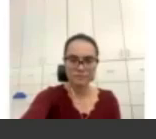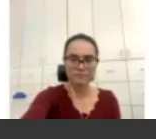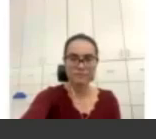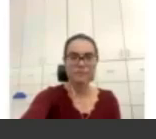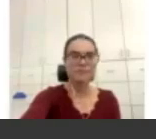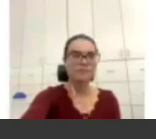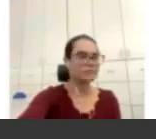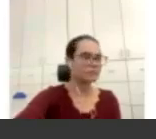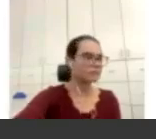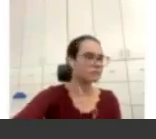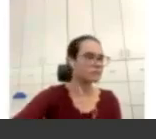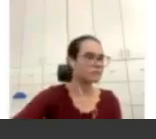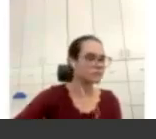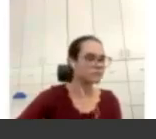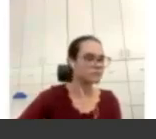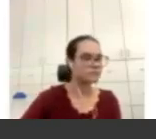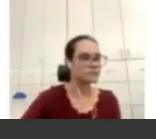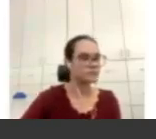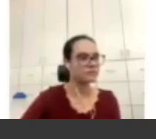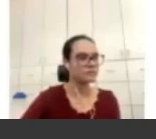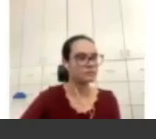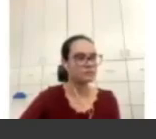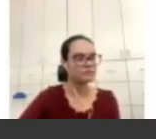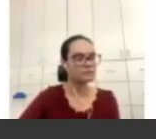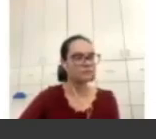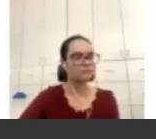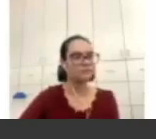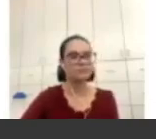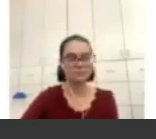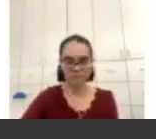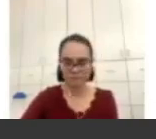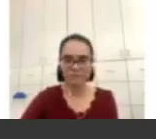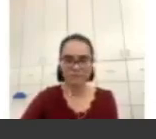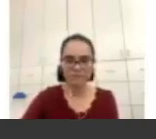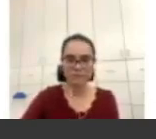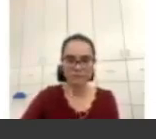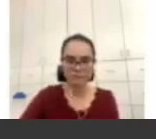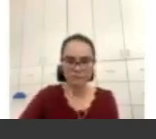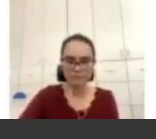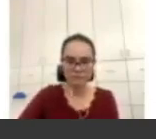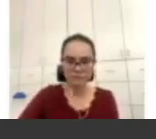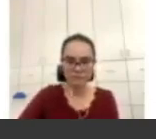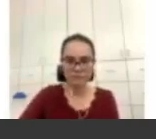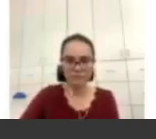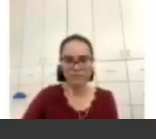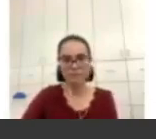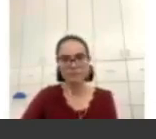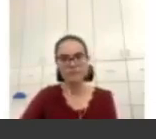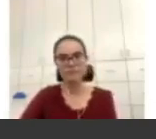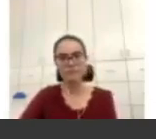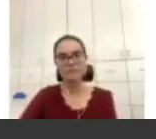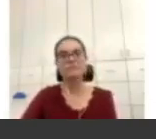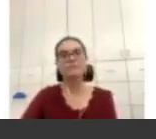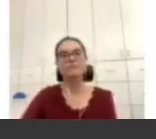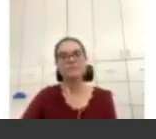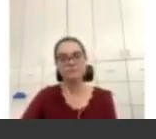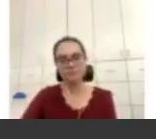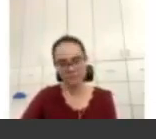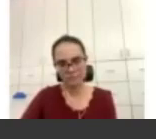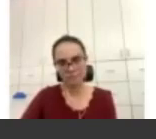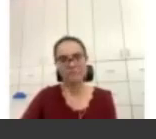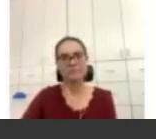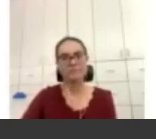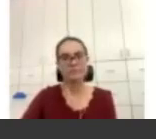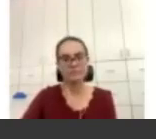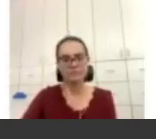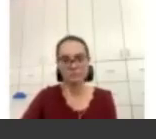nesse sentido, de recomendações específicas, né? Algumas coisas que o PAC de Florianópolis propõe são coisas que já estão bem amarradas com a rede, né? Questão de